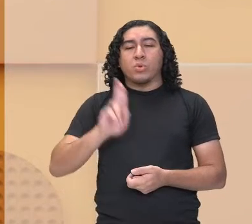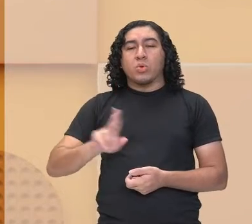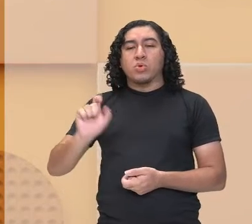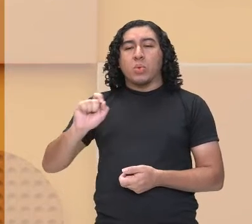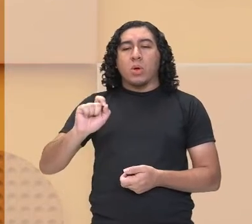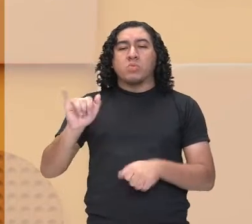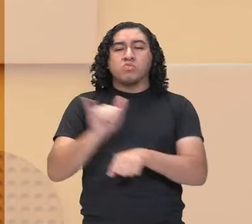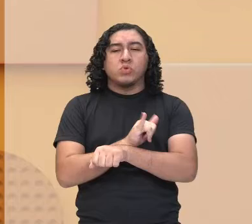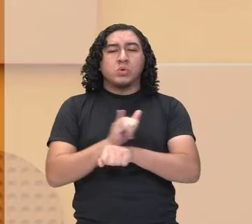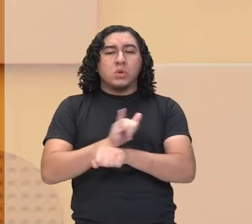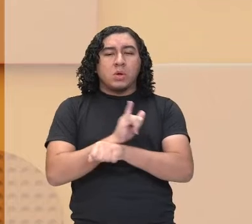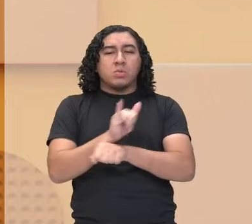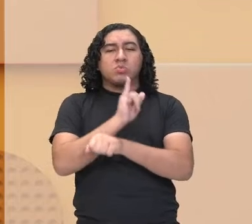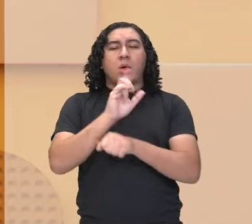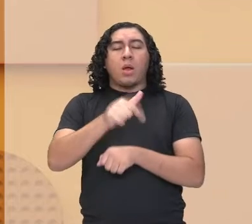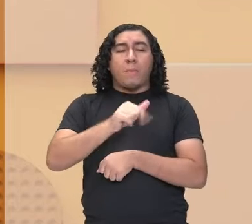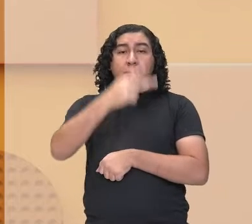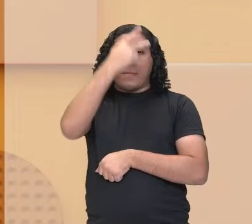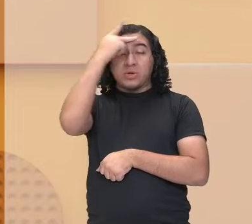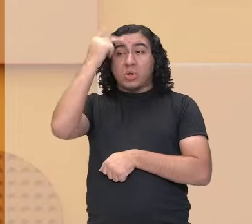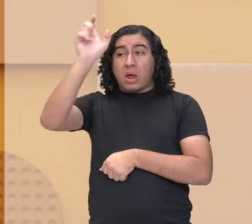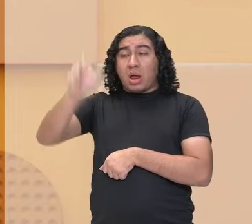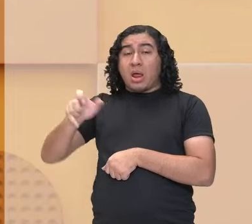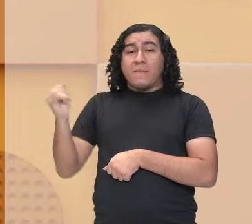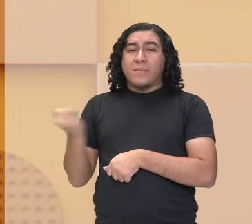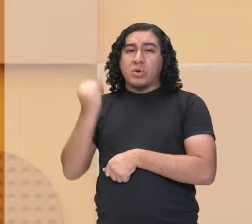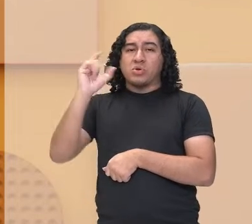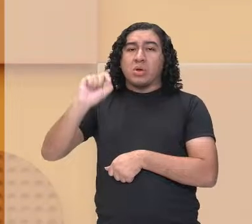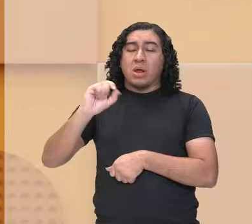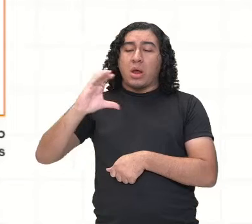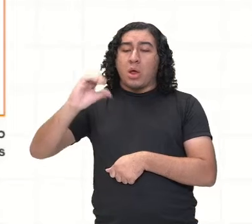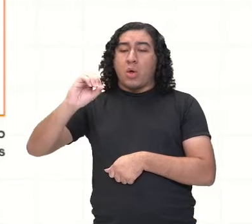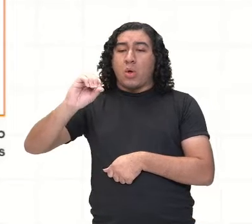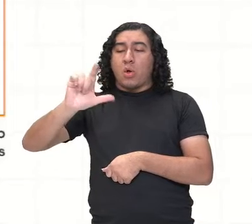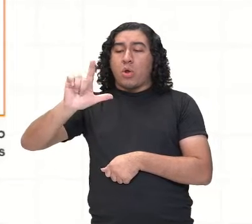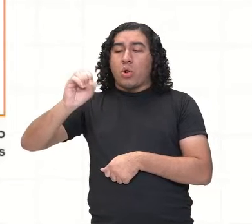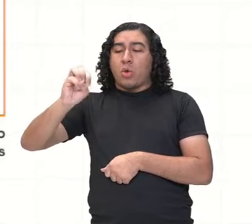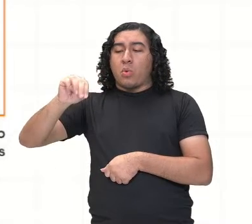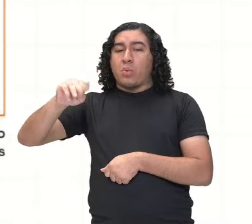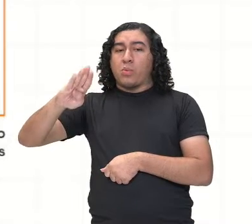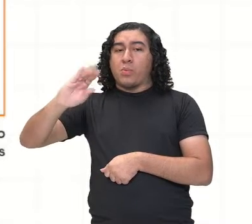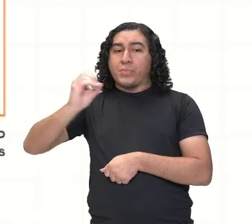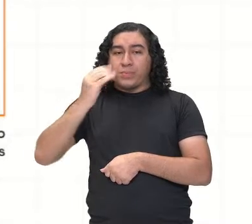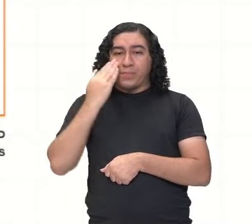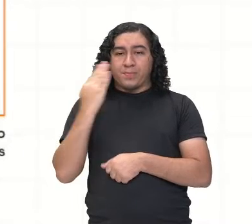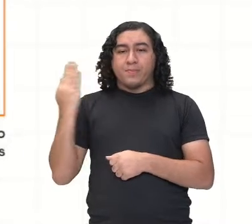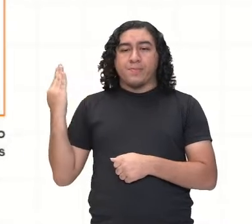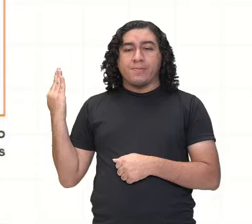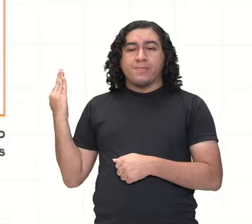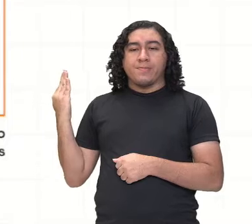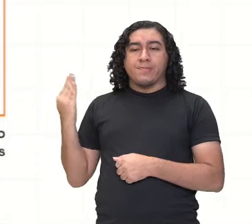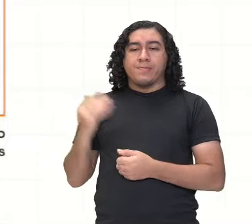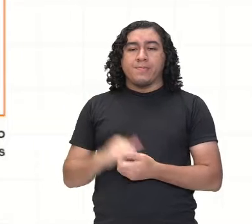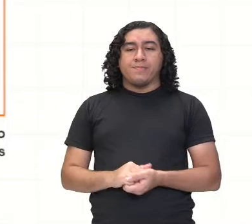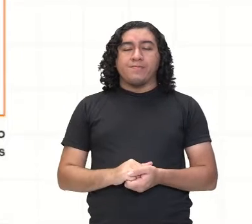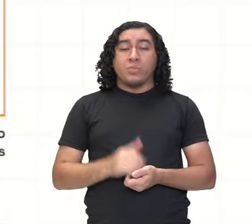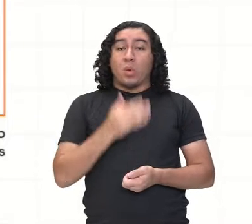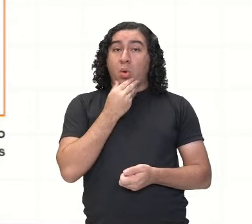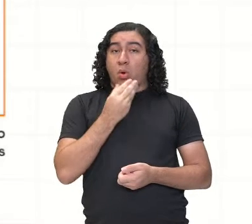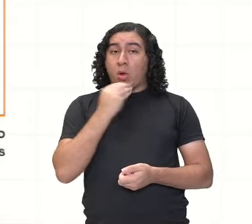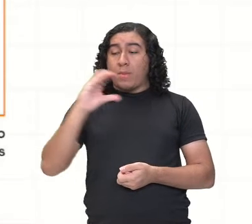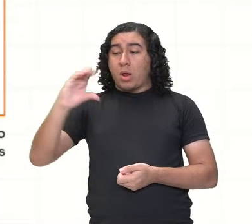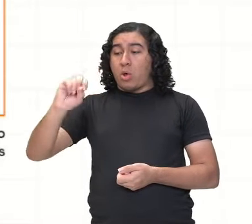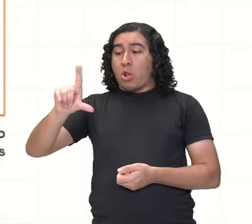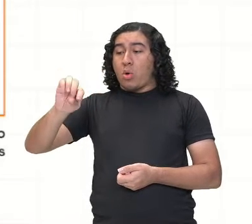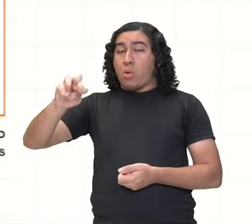de um navegador muito importante, que é Cristóvão Colombo. Vamos observar aqui nosso texto. Colombo propôs